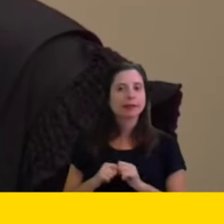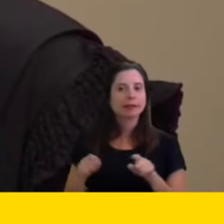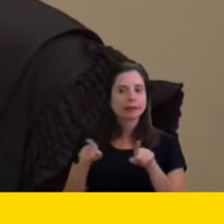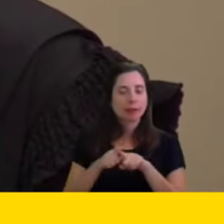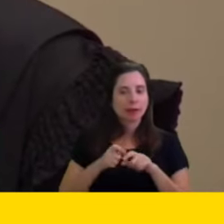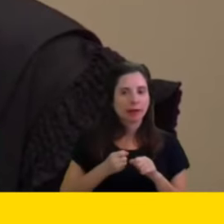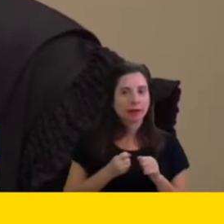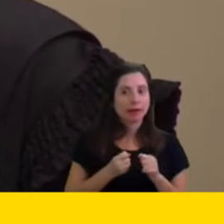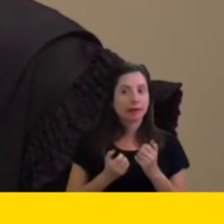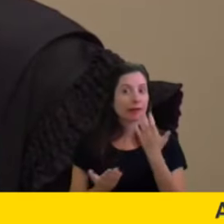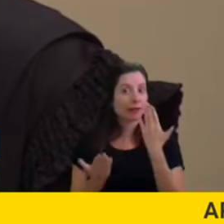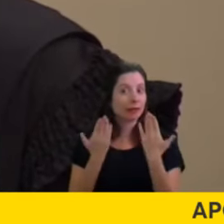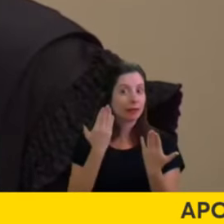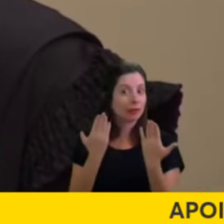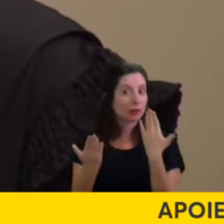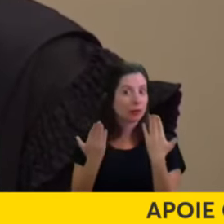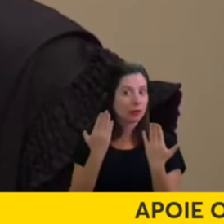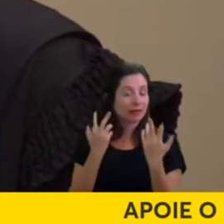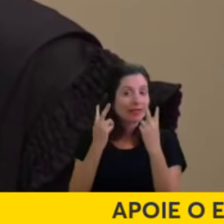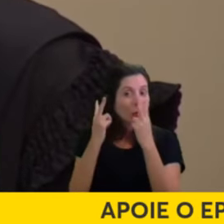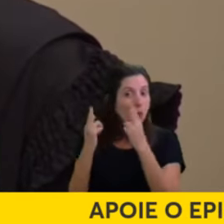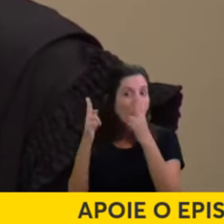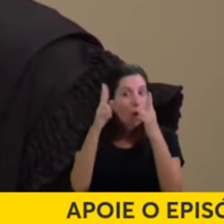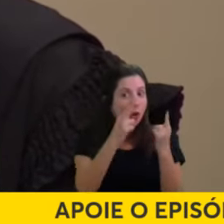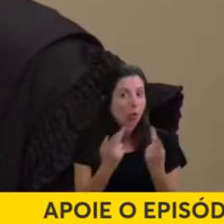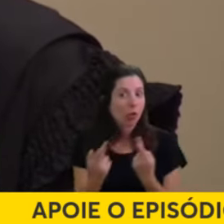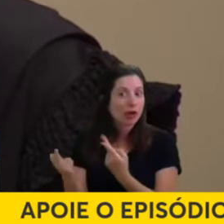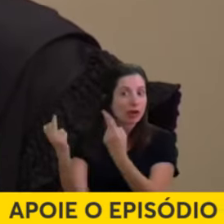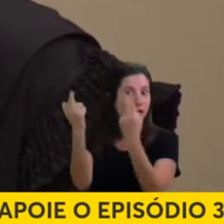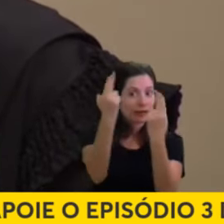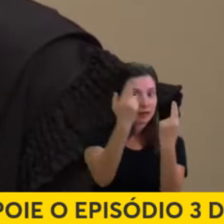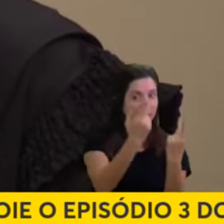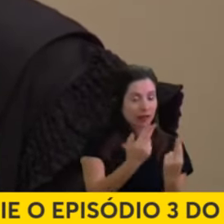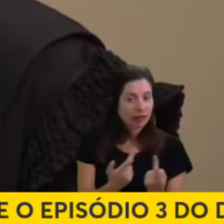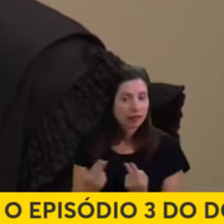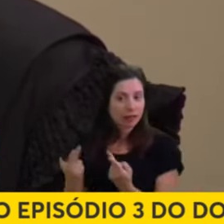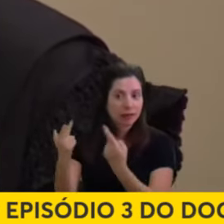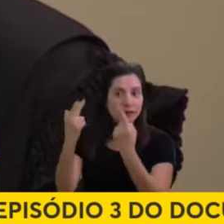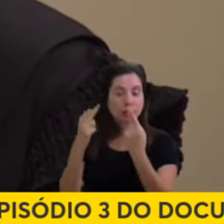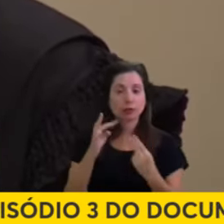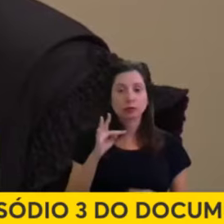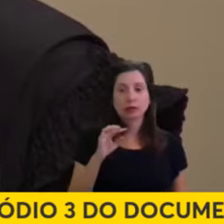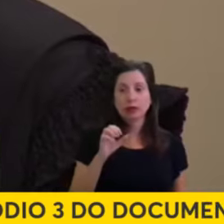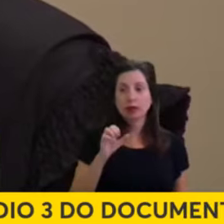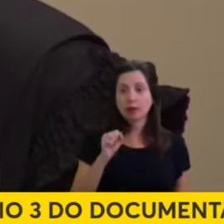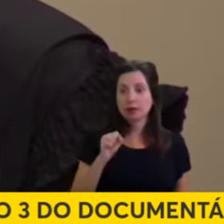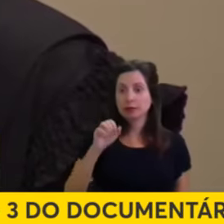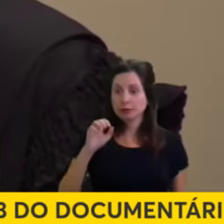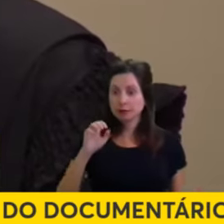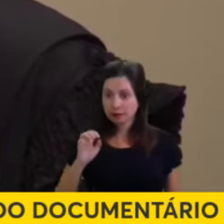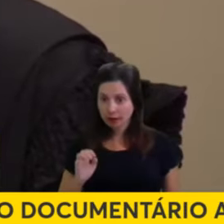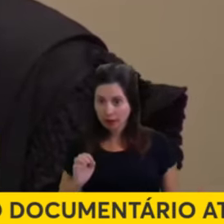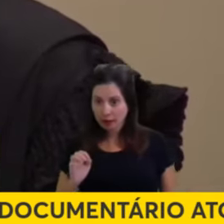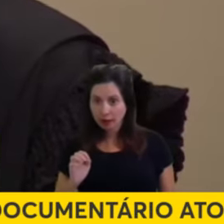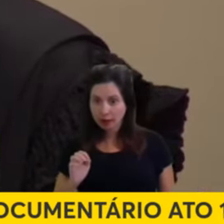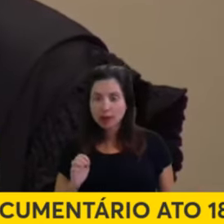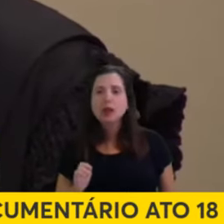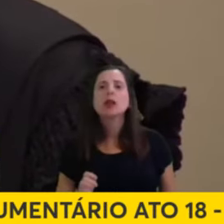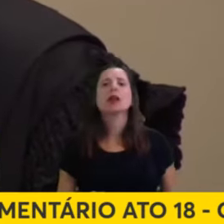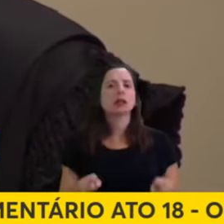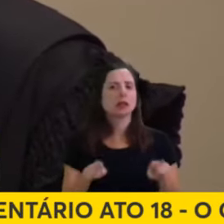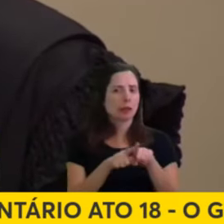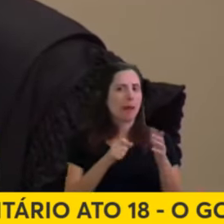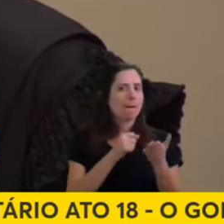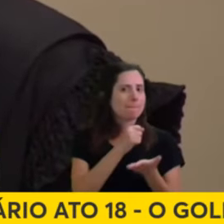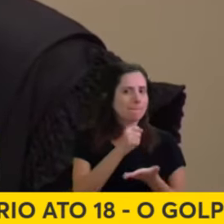prosseguindo-se nem raciocínio muito embora o TSE tenha destacado o respeito à condições do candidato médio e o princípio da É certo